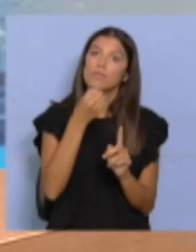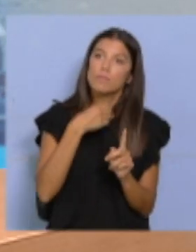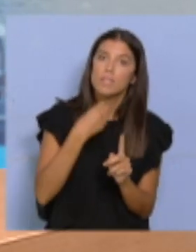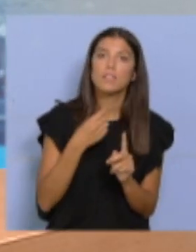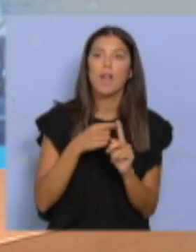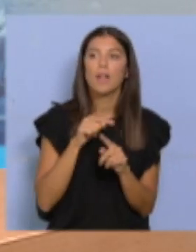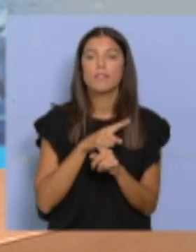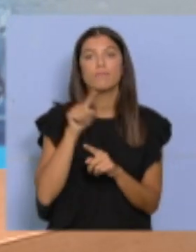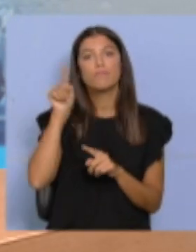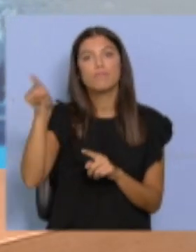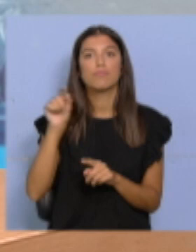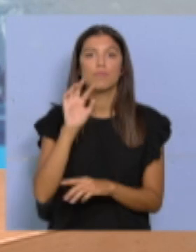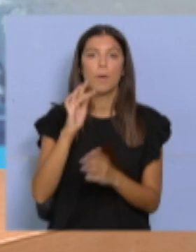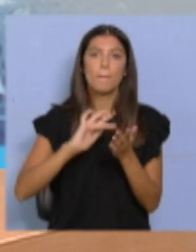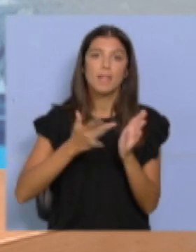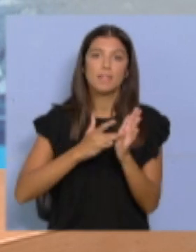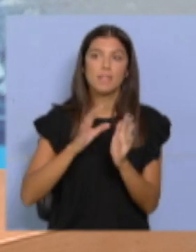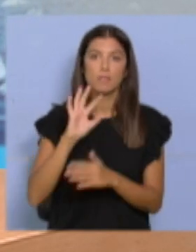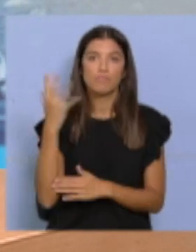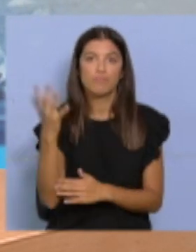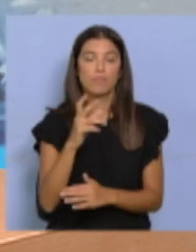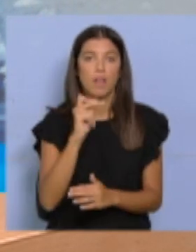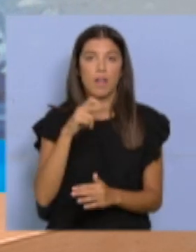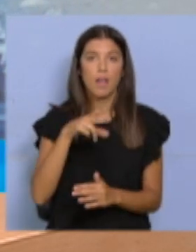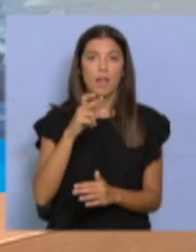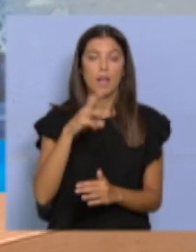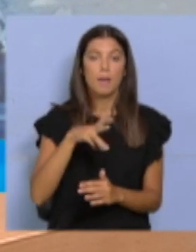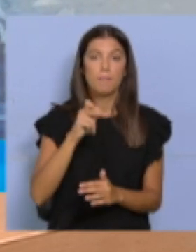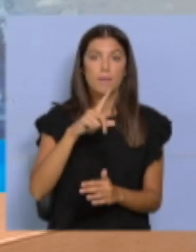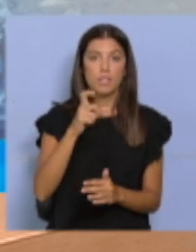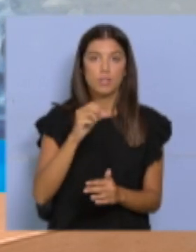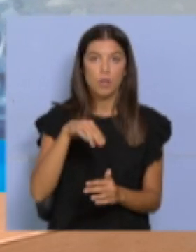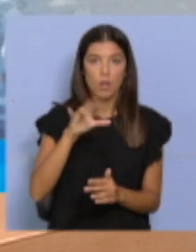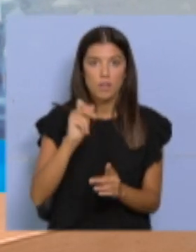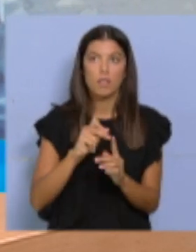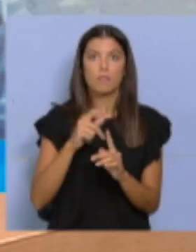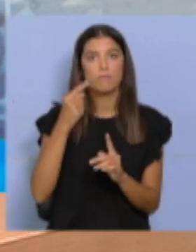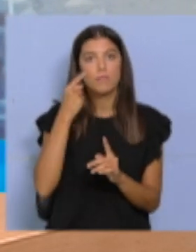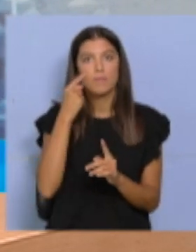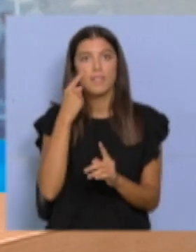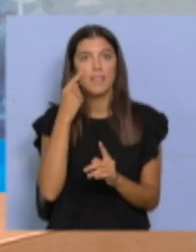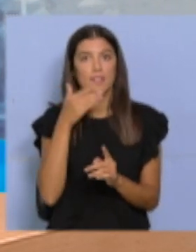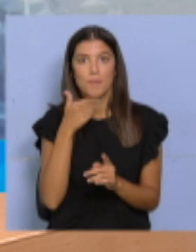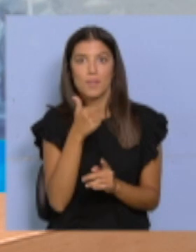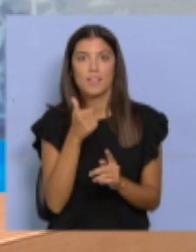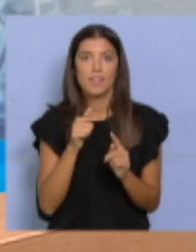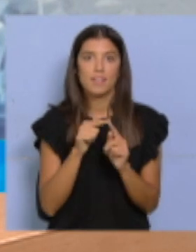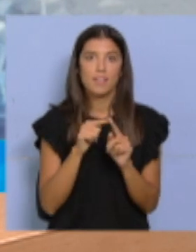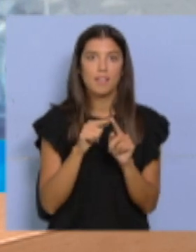Amazónia. Que experiência foi essa? Pois é, foi uma experiência bonita e bela, e daí que me identifico muito